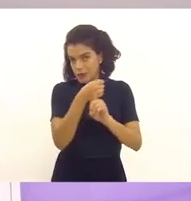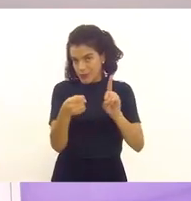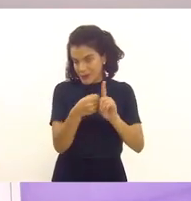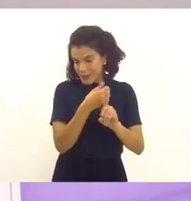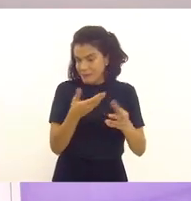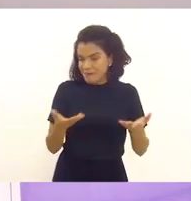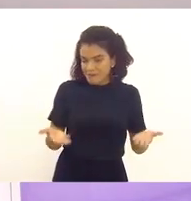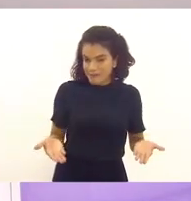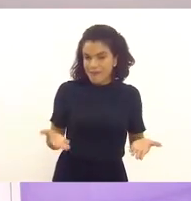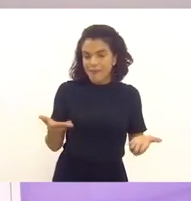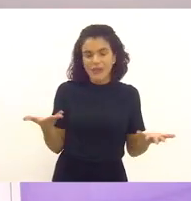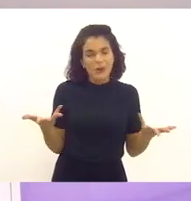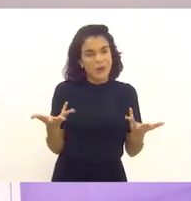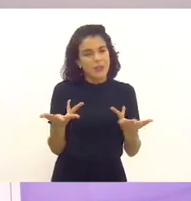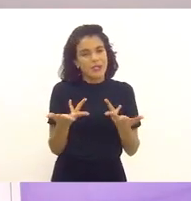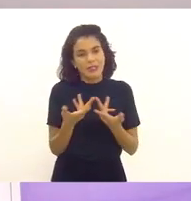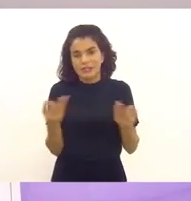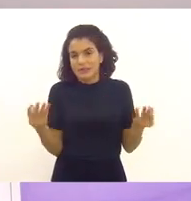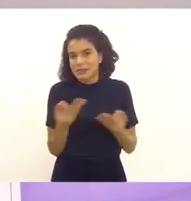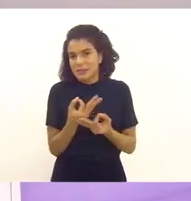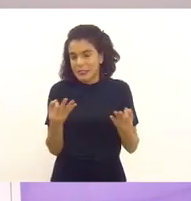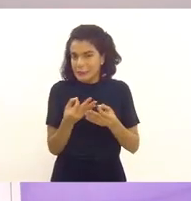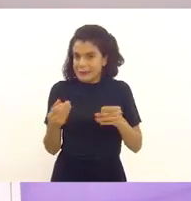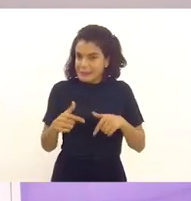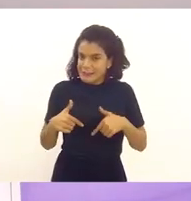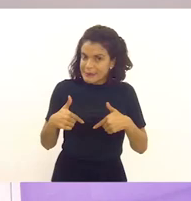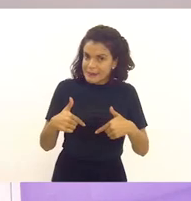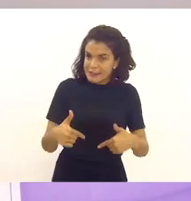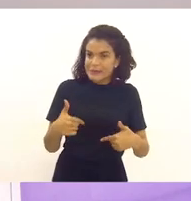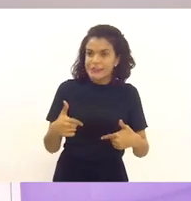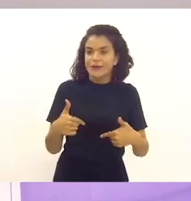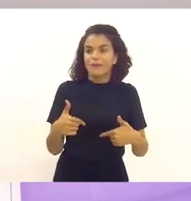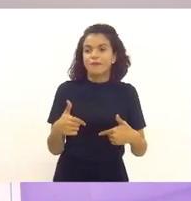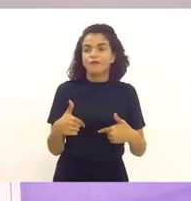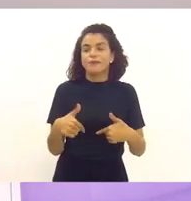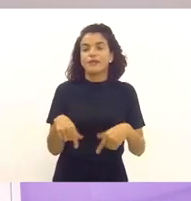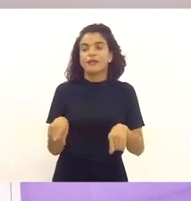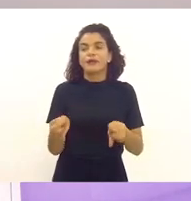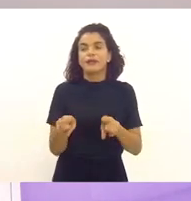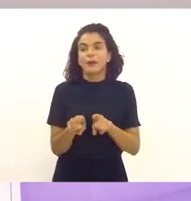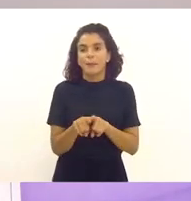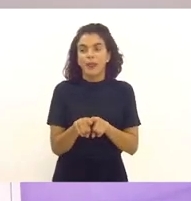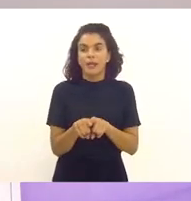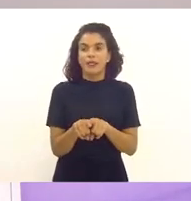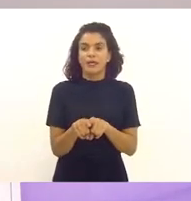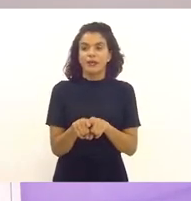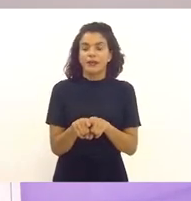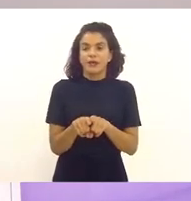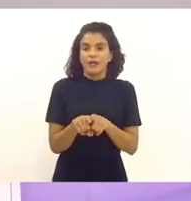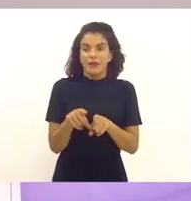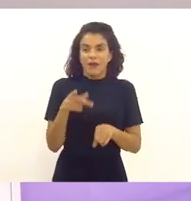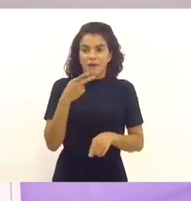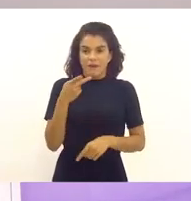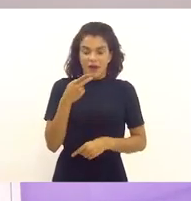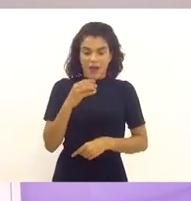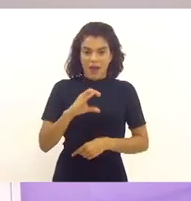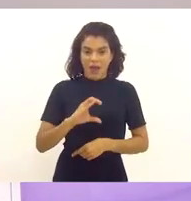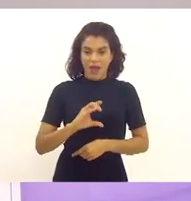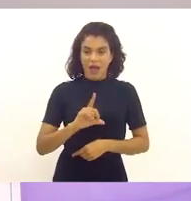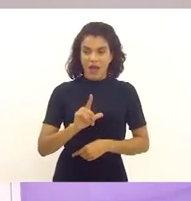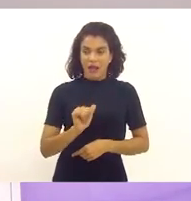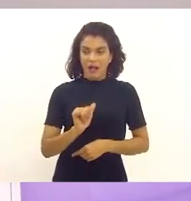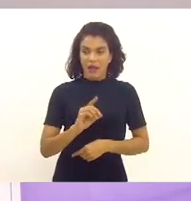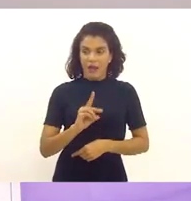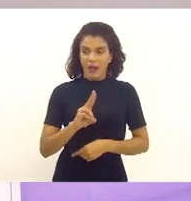agressor então é excelente essa iniciativa e inclusive falar para senhora a senhora Cláudio